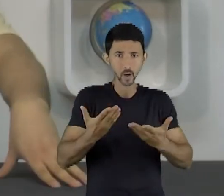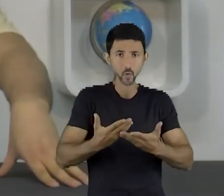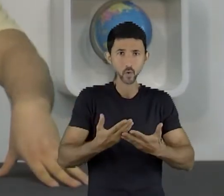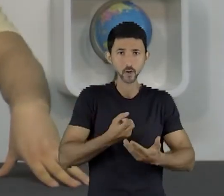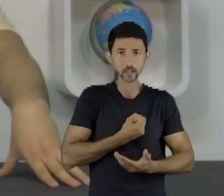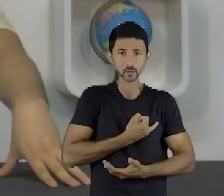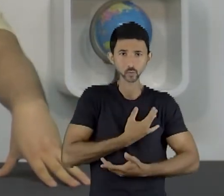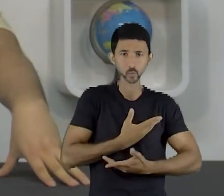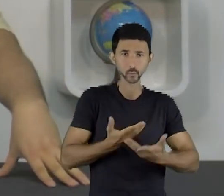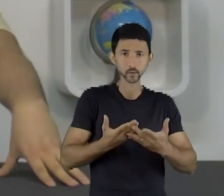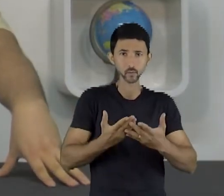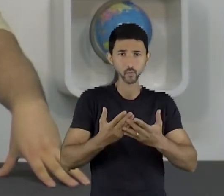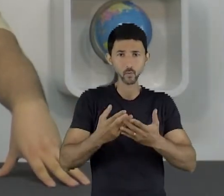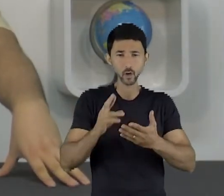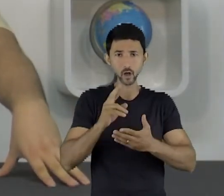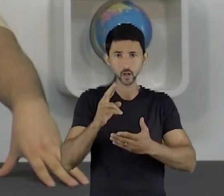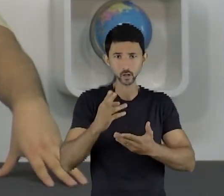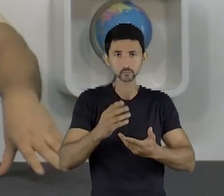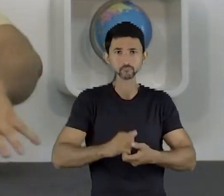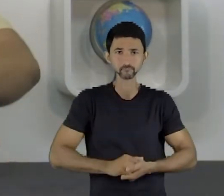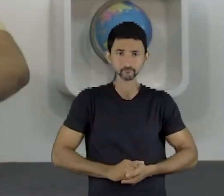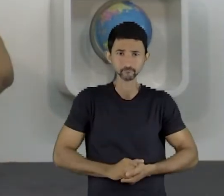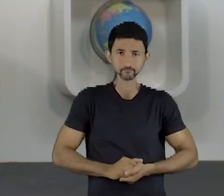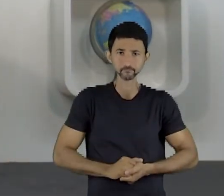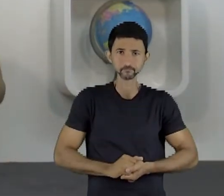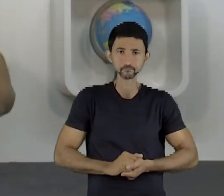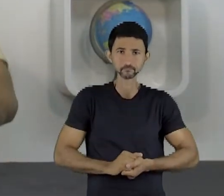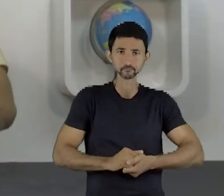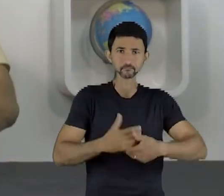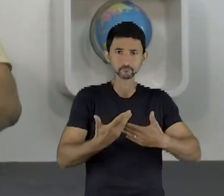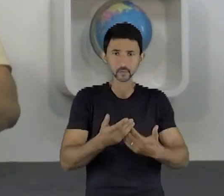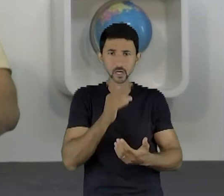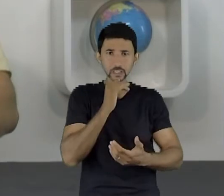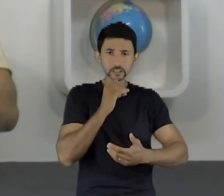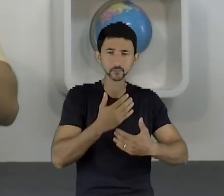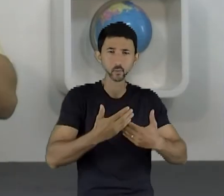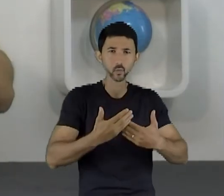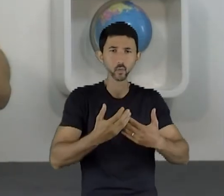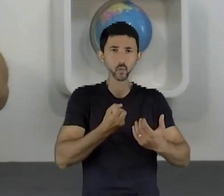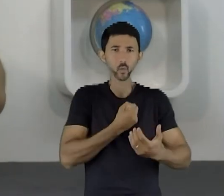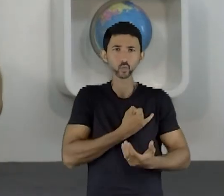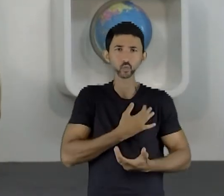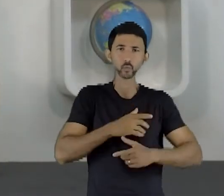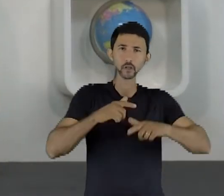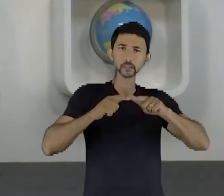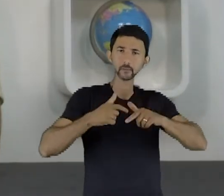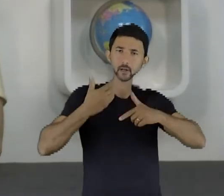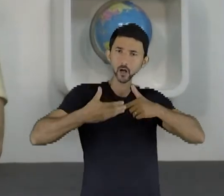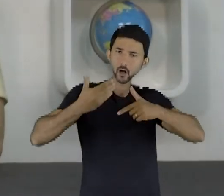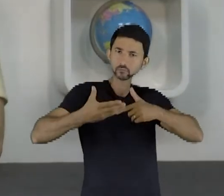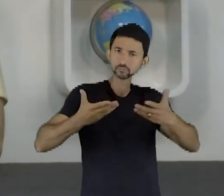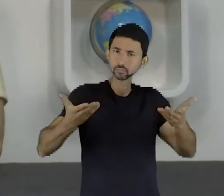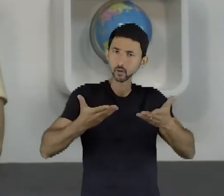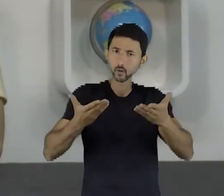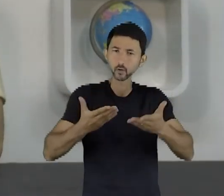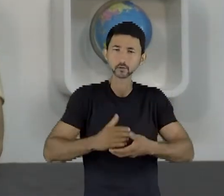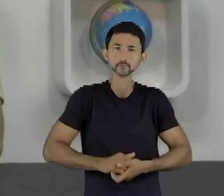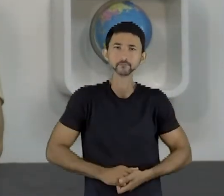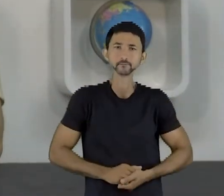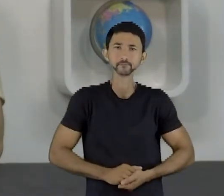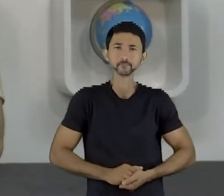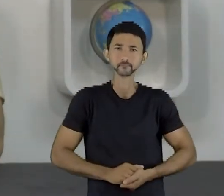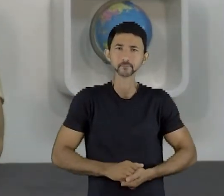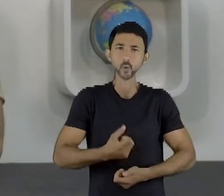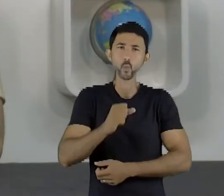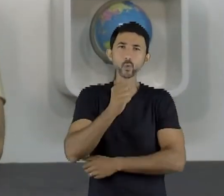racionais, certo? Então, esses números que a gente tem trabalhado até o presente momento, até